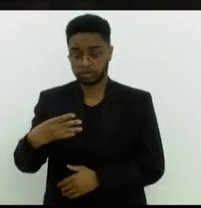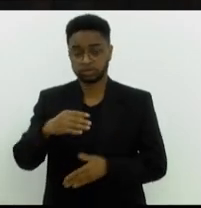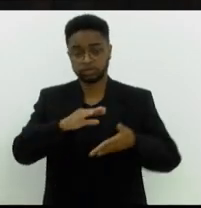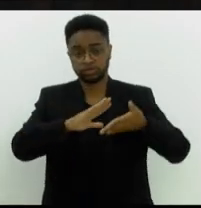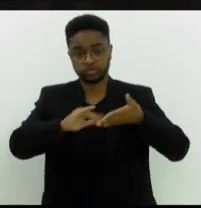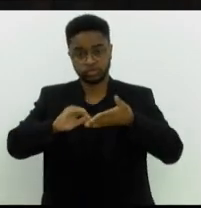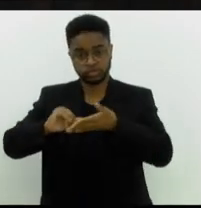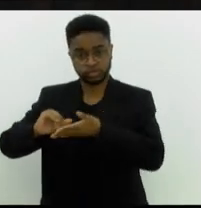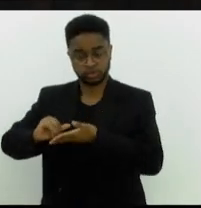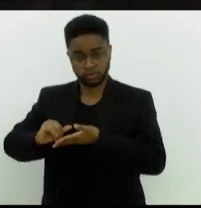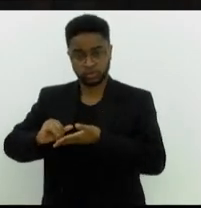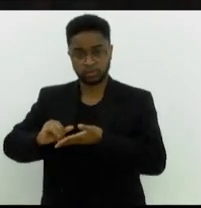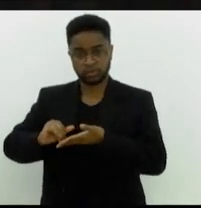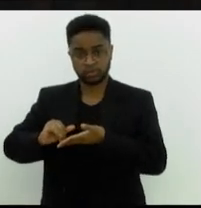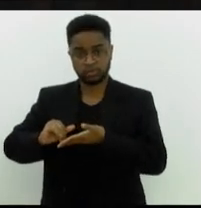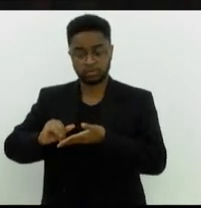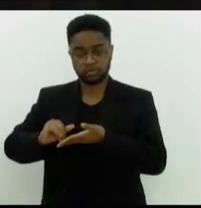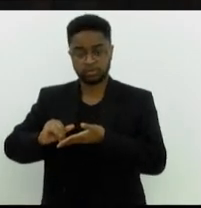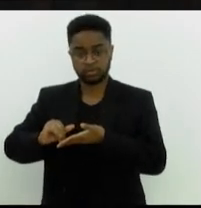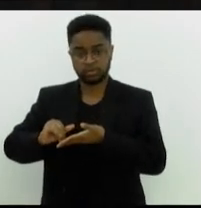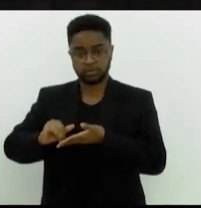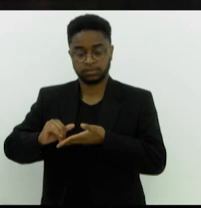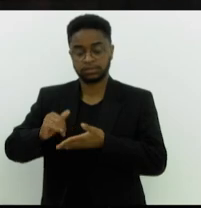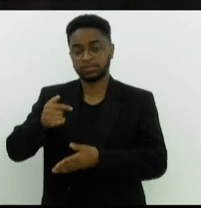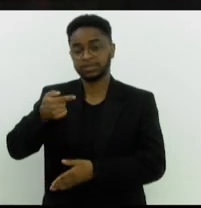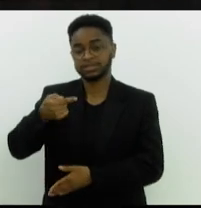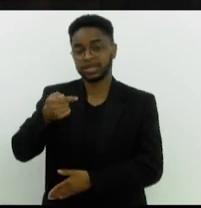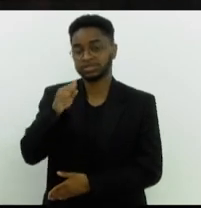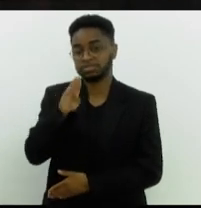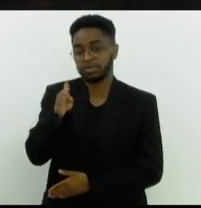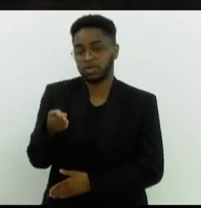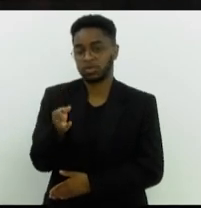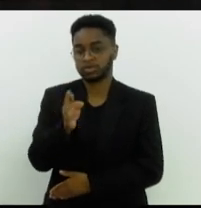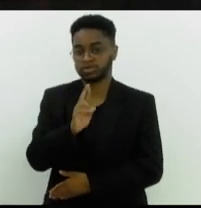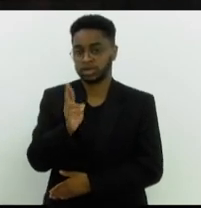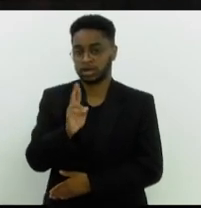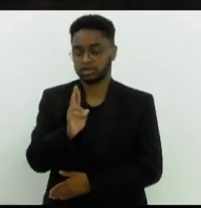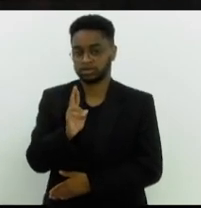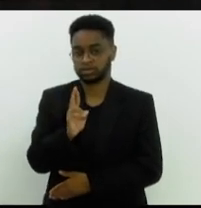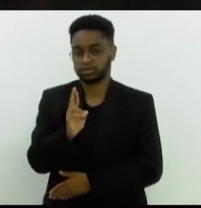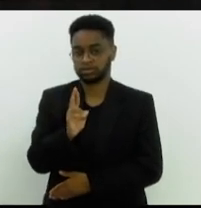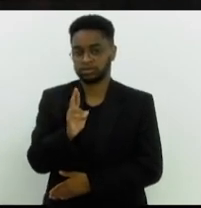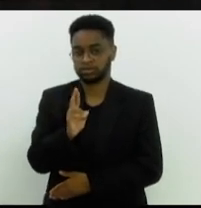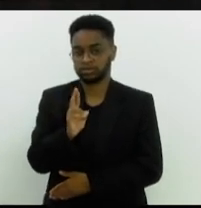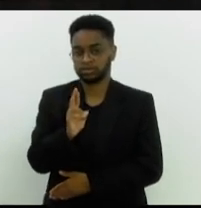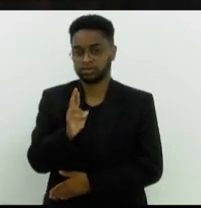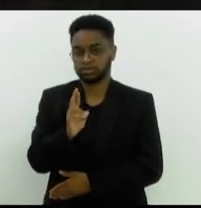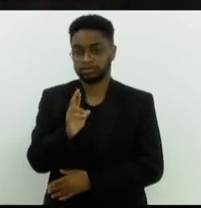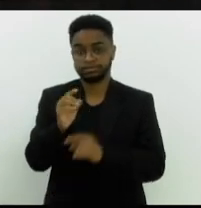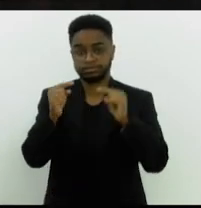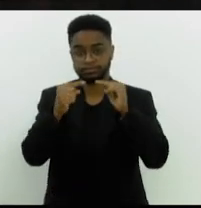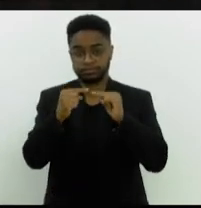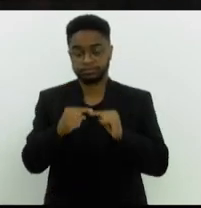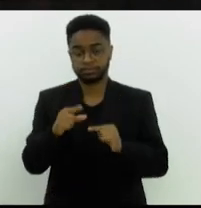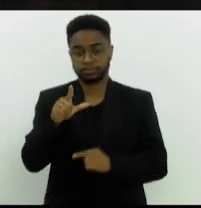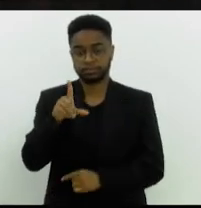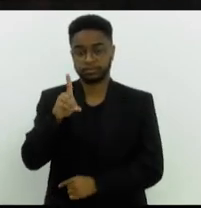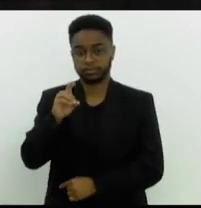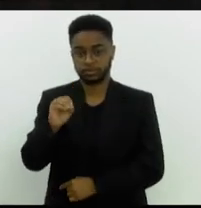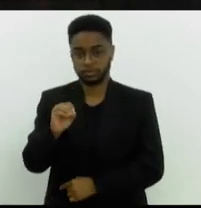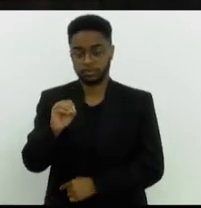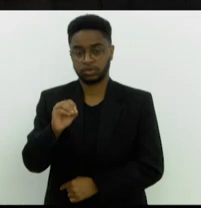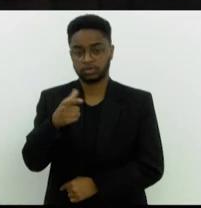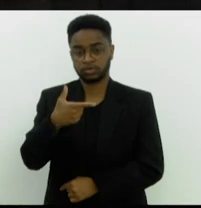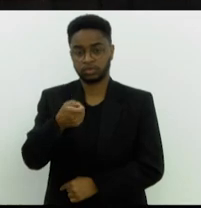usurpou, no mínimo, 7 bilhões de receita, consoante a LDO de